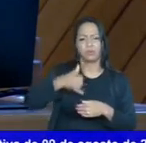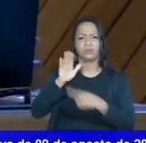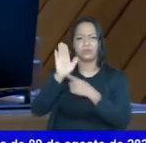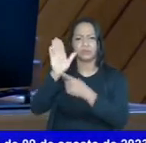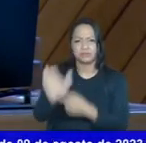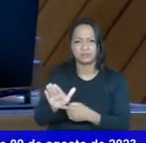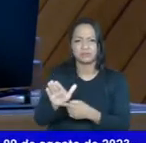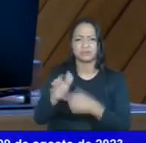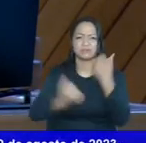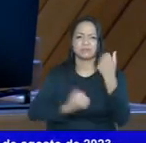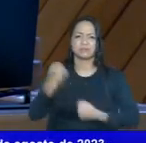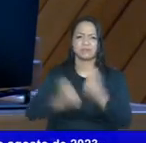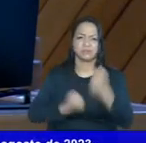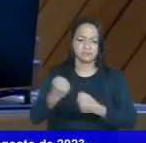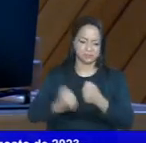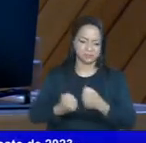um carro lá com...